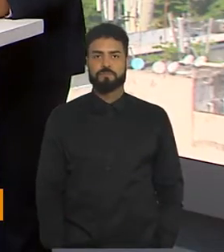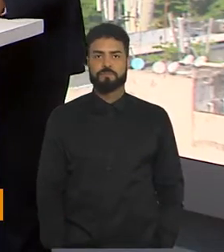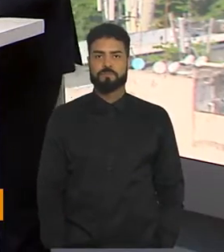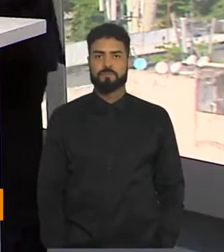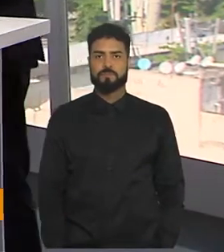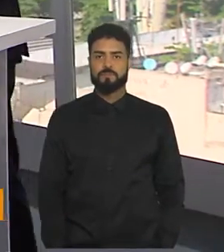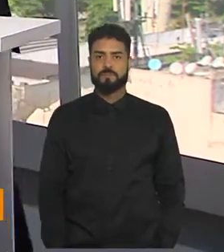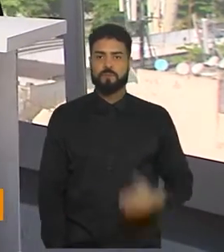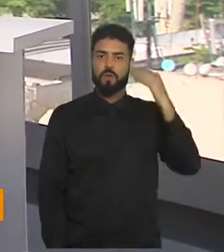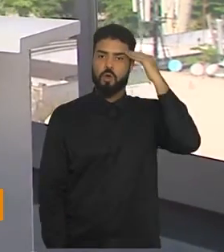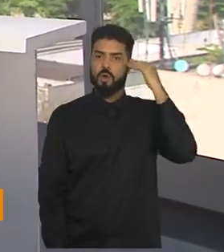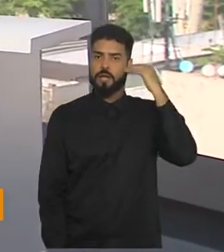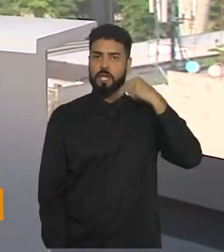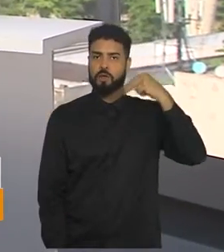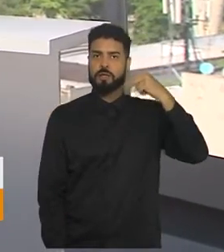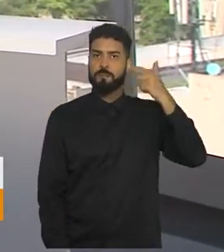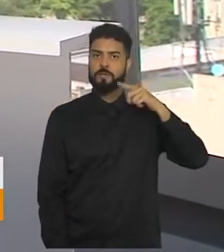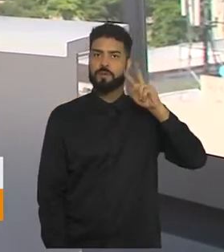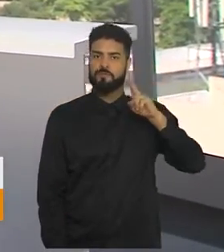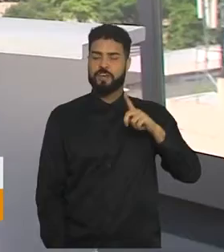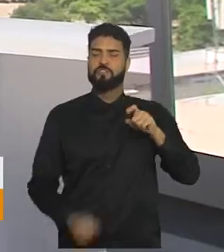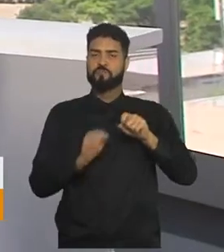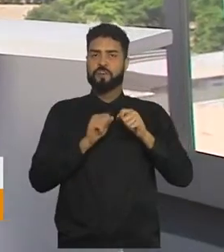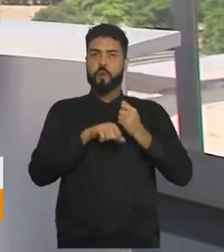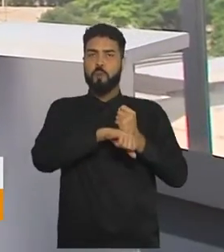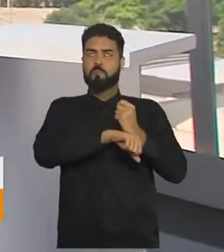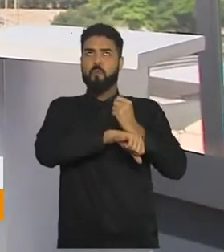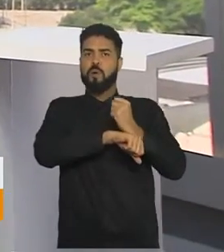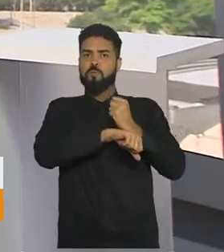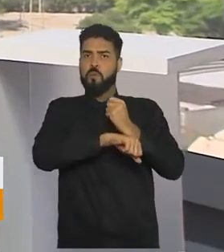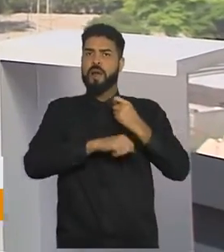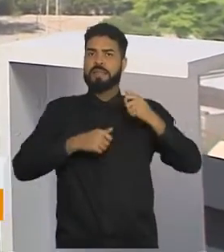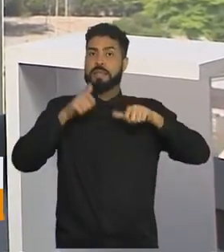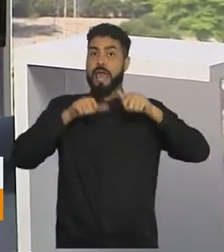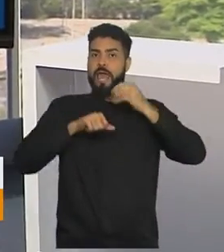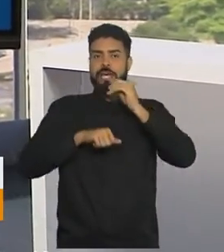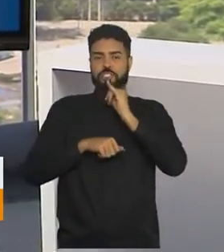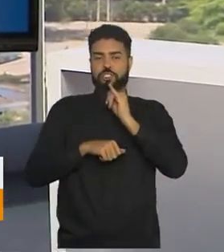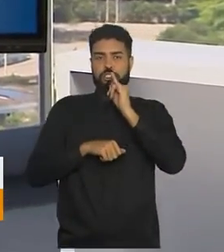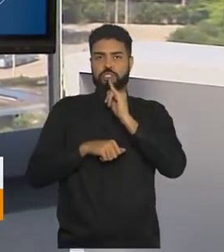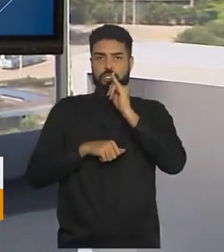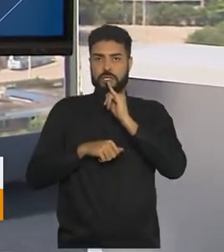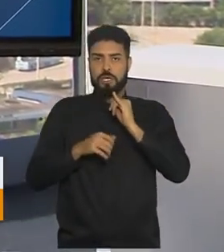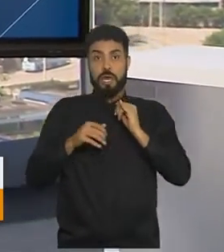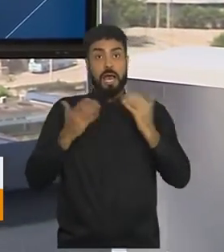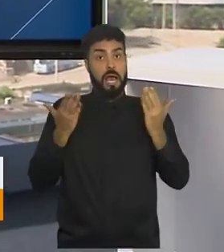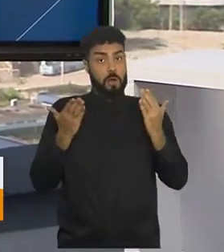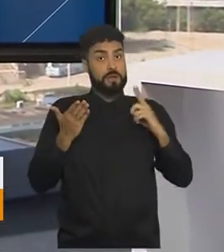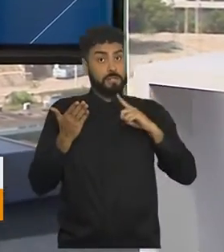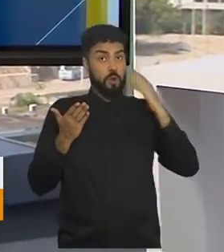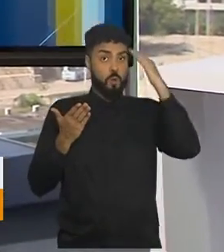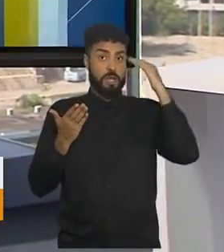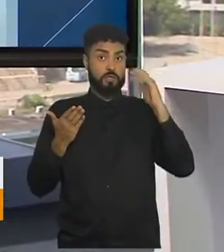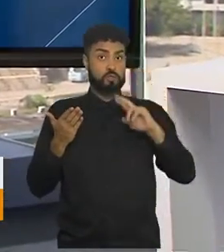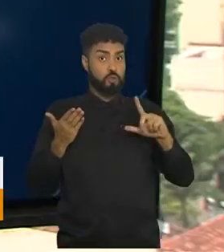E a Coreia do Norte fez mais um teste de armas. Detalhes do lançamento ainda estão sendo analisados por autoridades da Coreia do Sul e